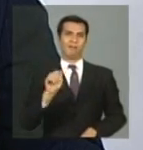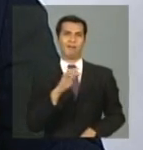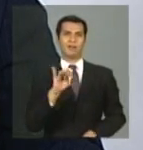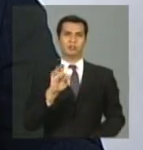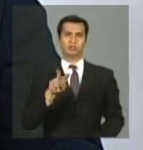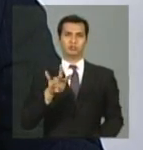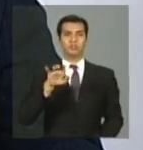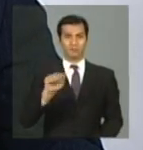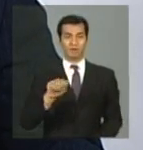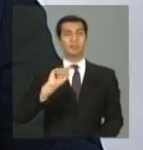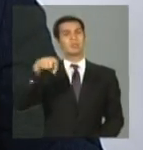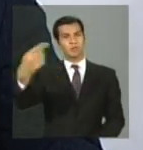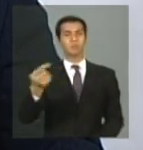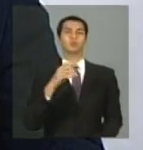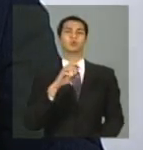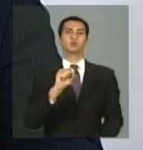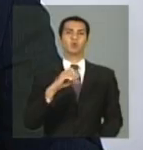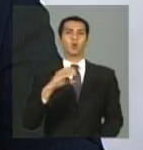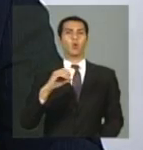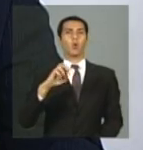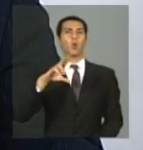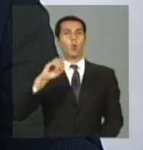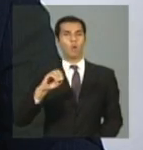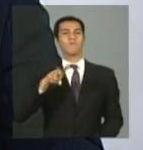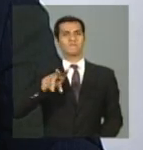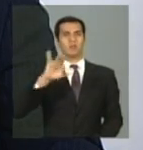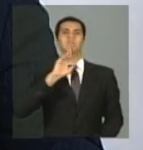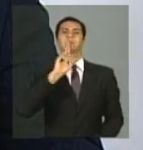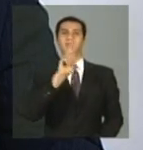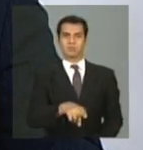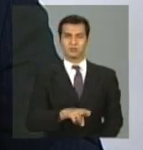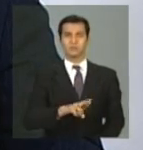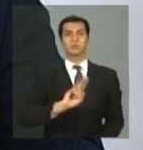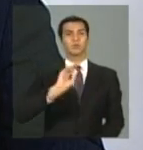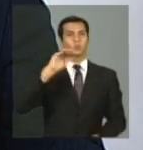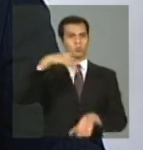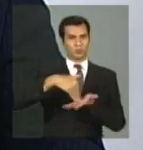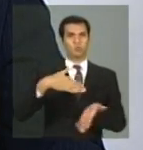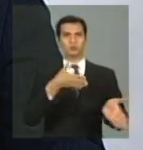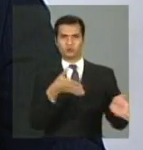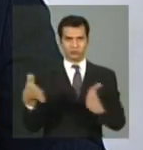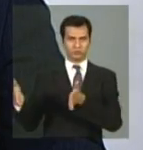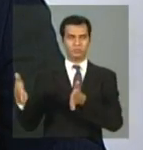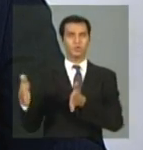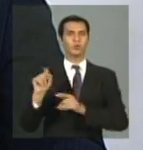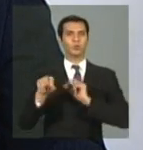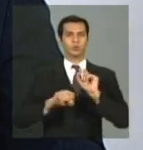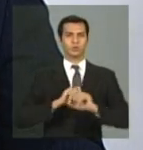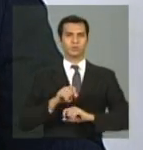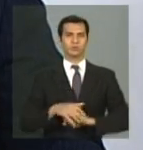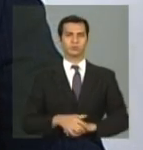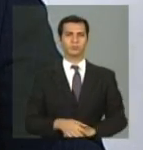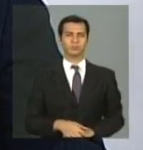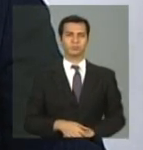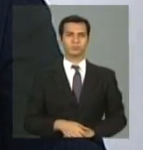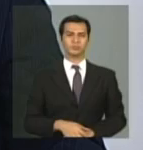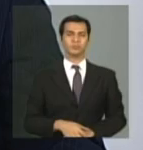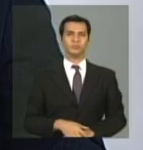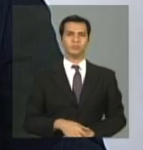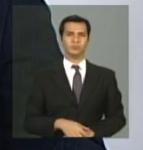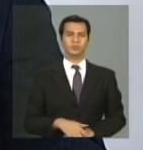Tabosa deverá responder também, que ela já mencionou e deverá responder no último bloco, como o uso de